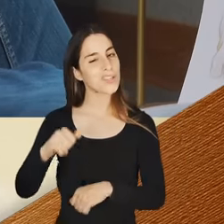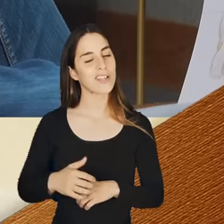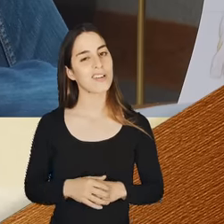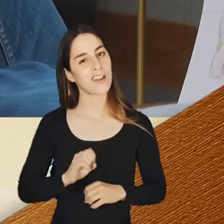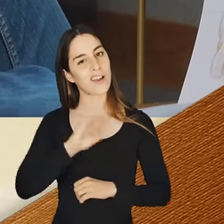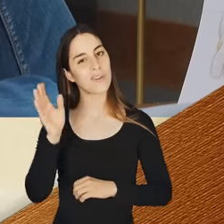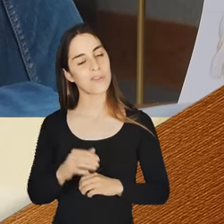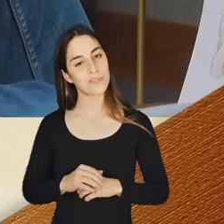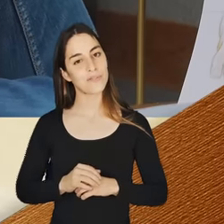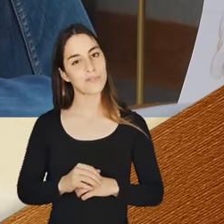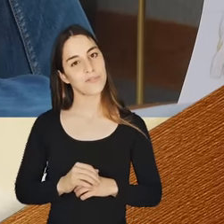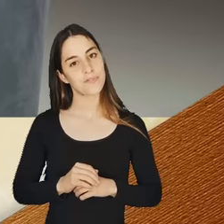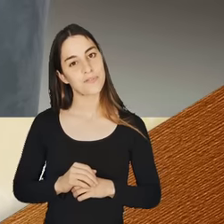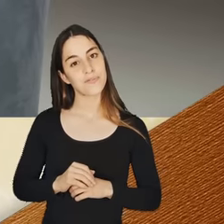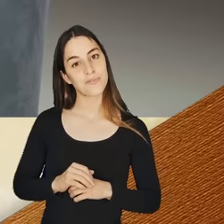Óbvio.